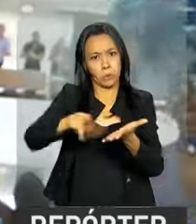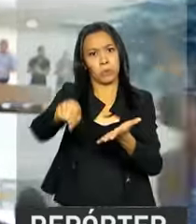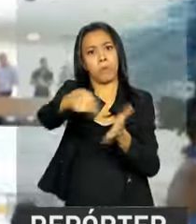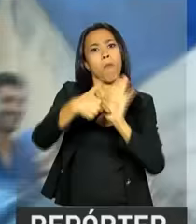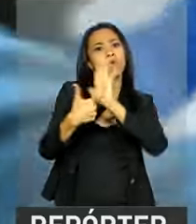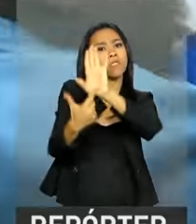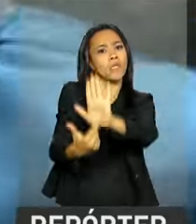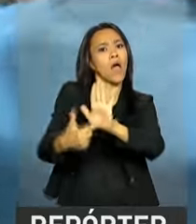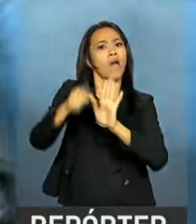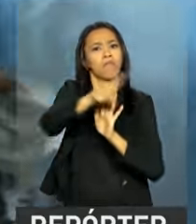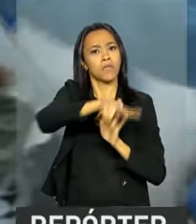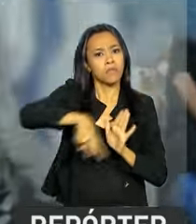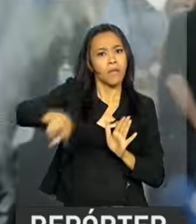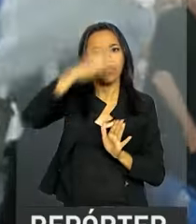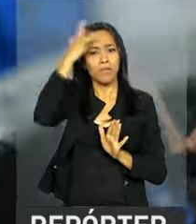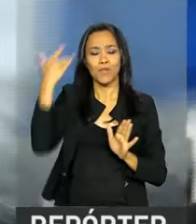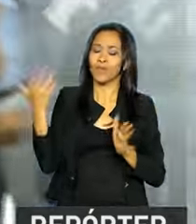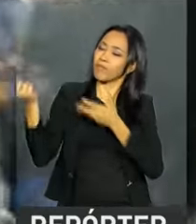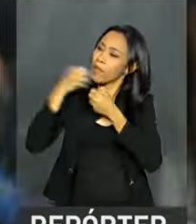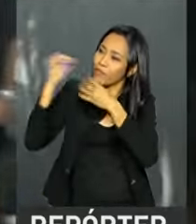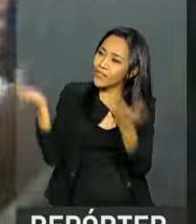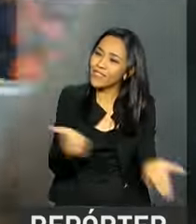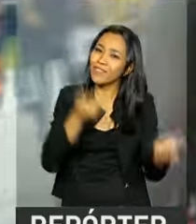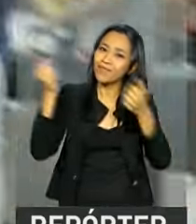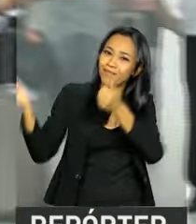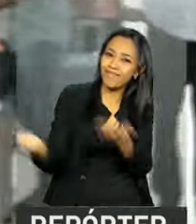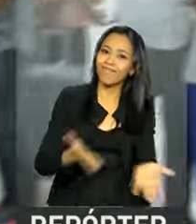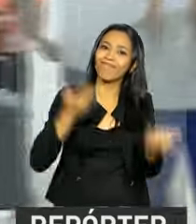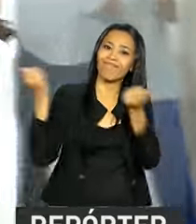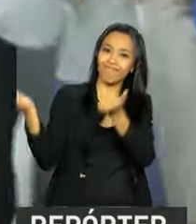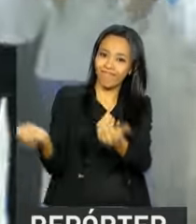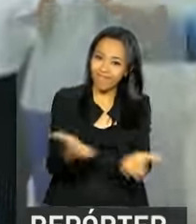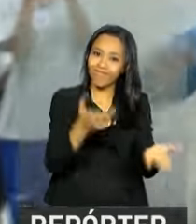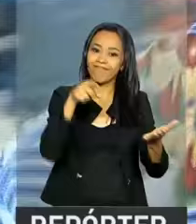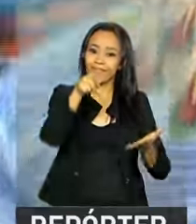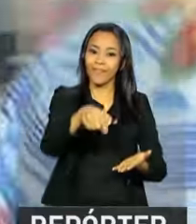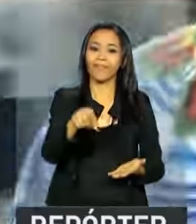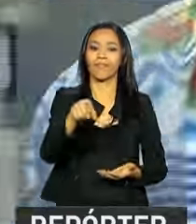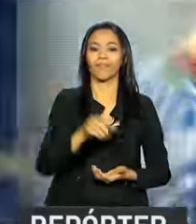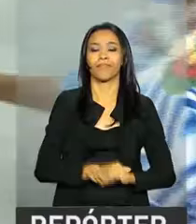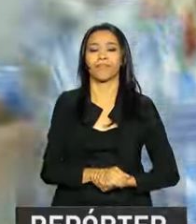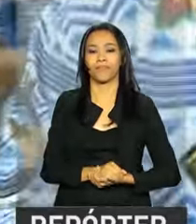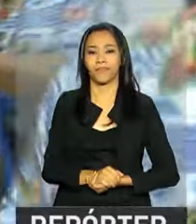apresentava a todo vapor para receber quem vinha de longe, a